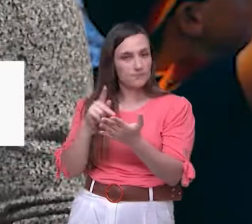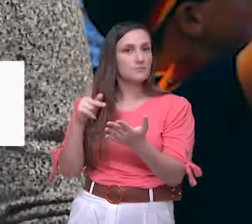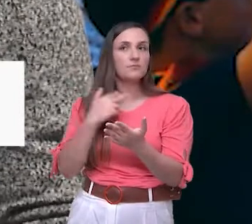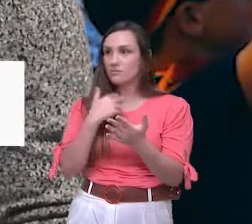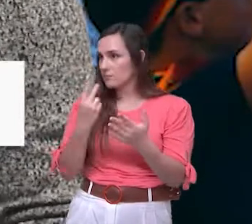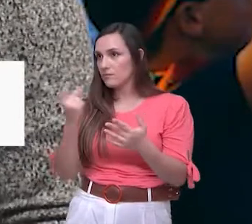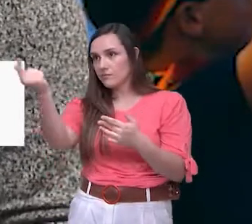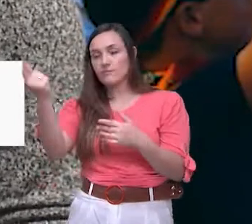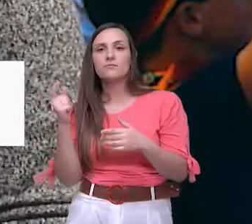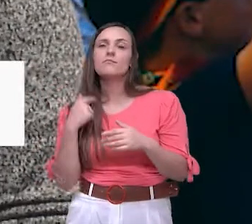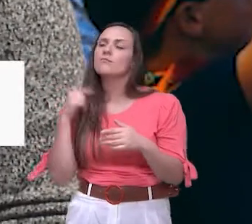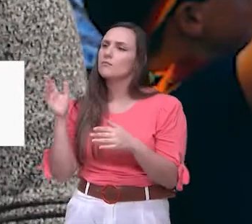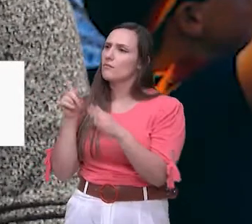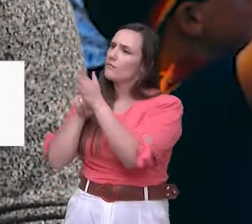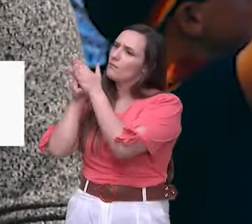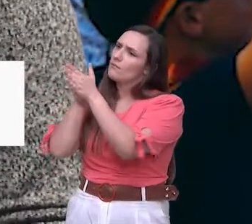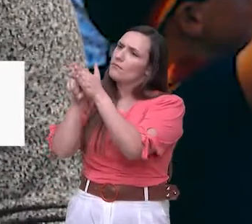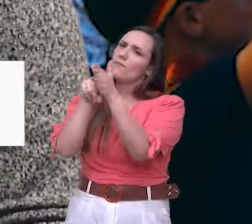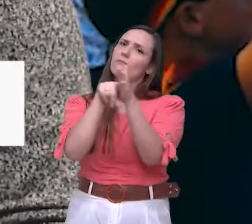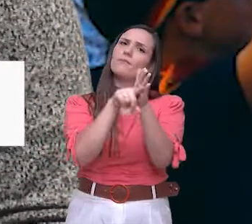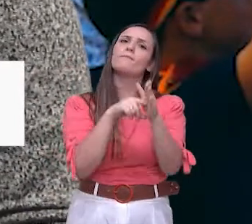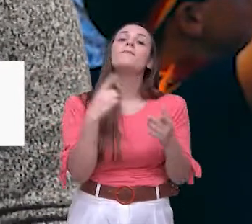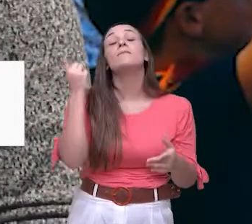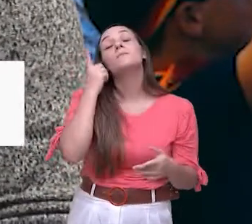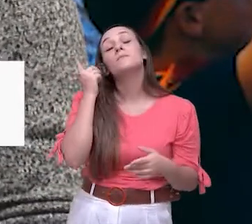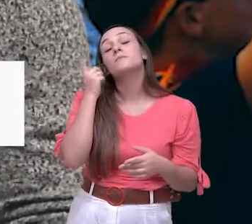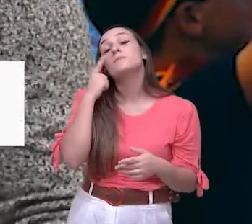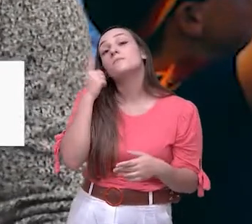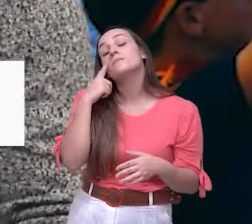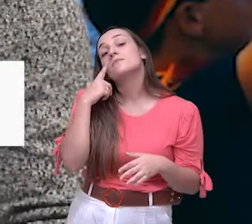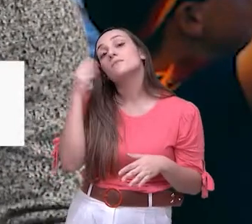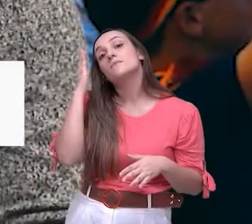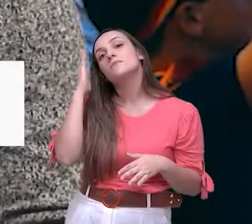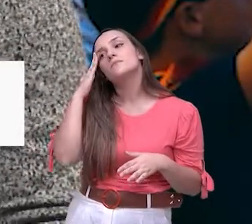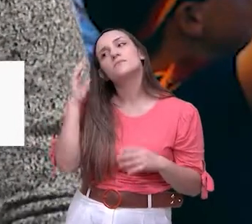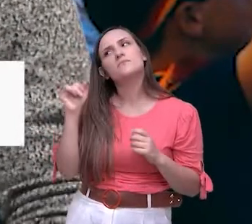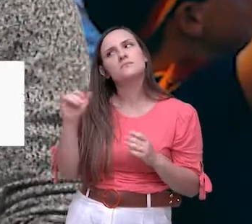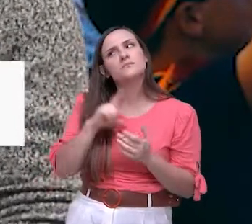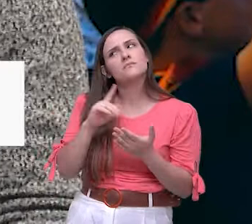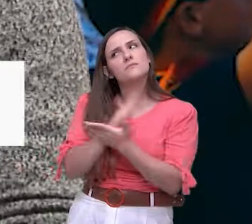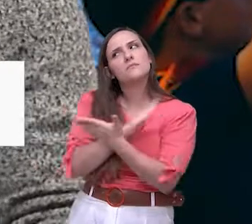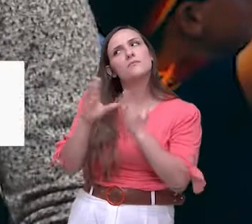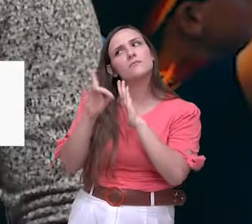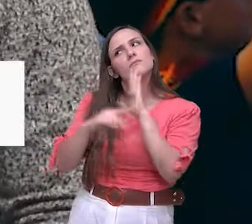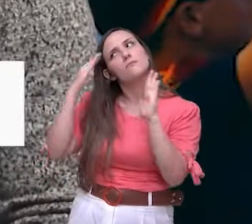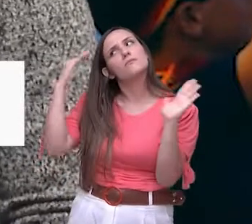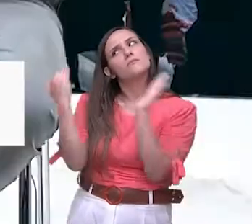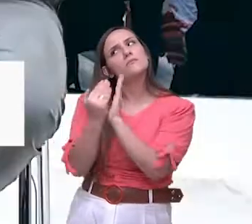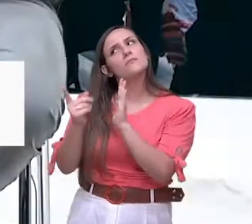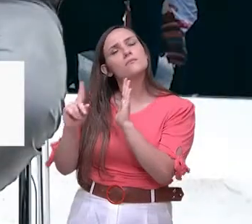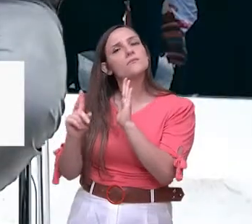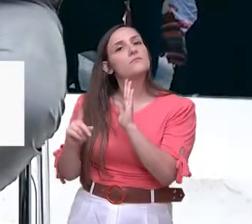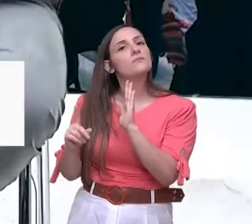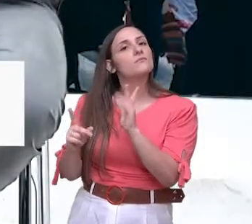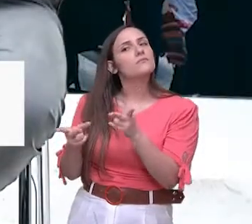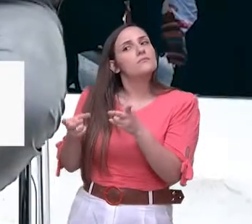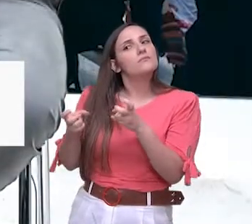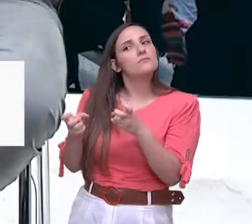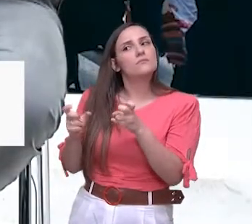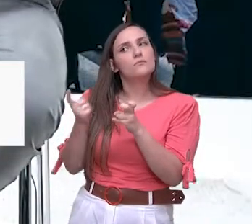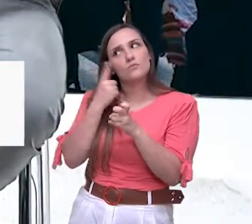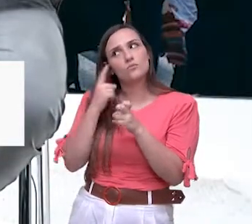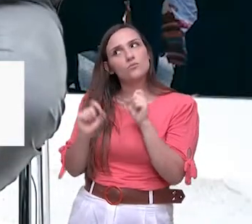algumas unidades penais de regime fechado aqui em Mato Grosso do Sul e aí essas pesquisas essas pesquisas visam